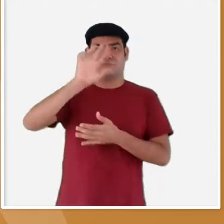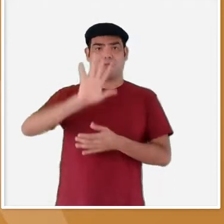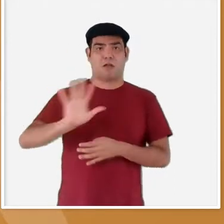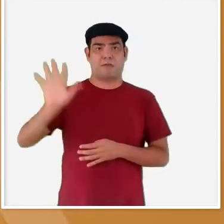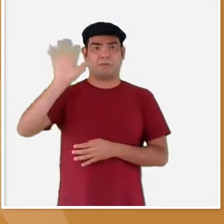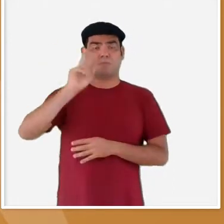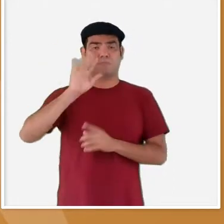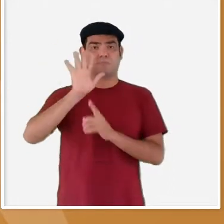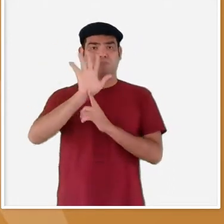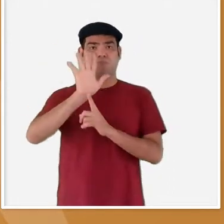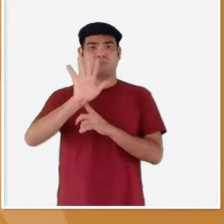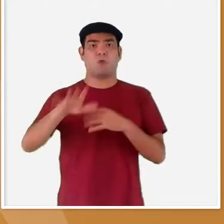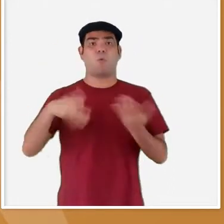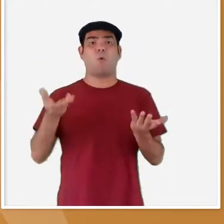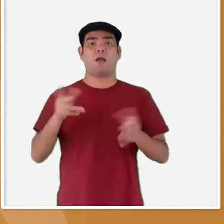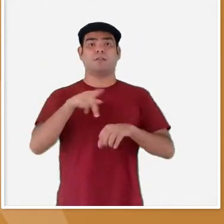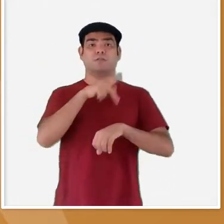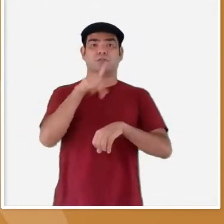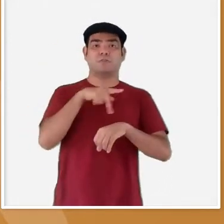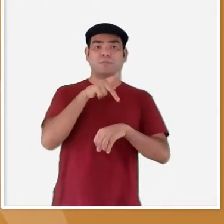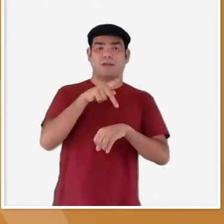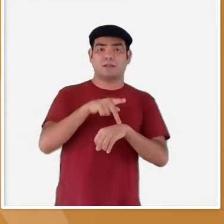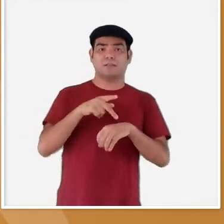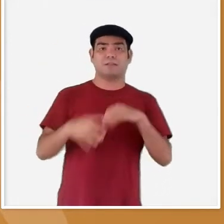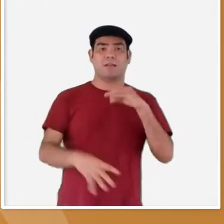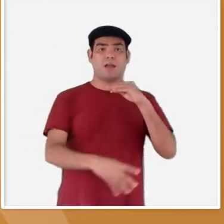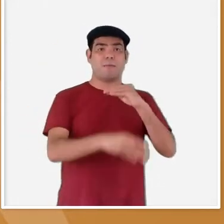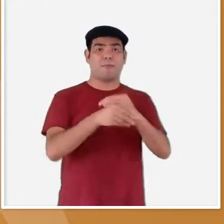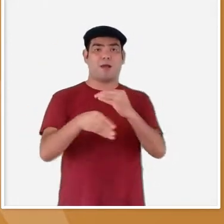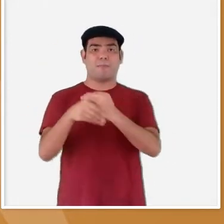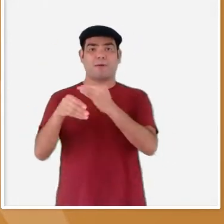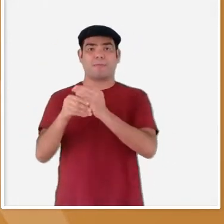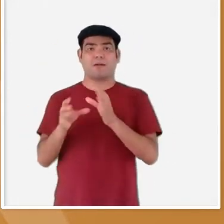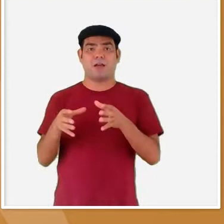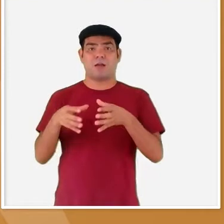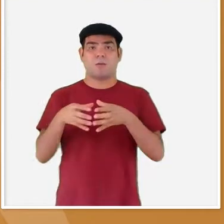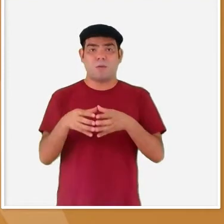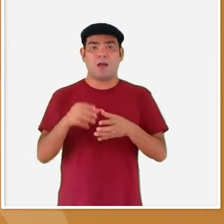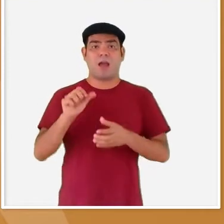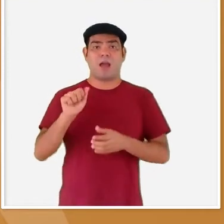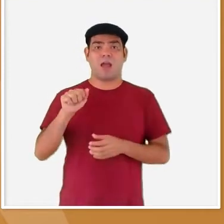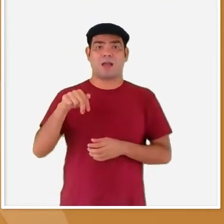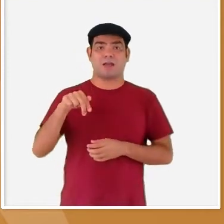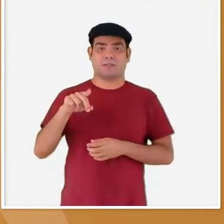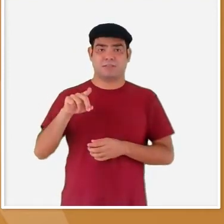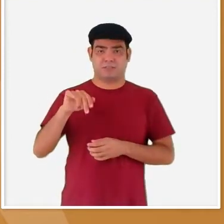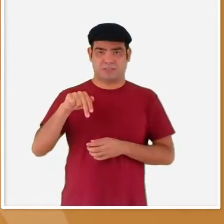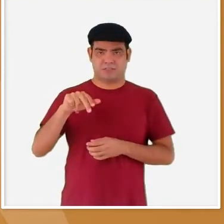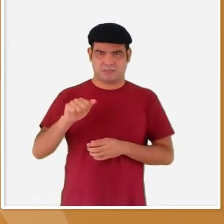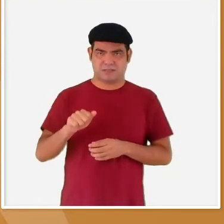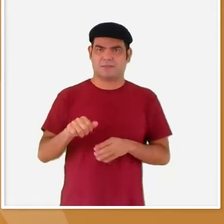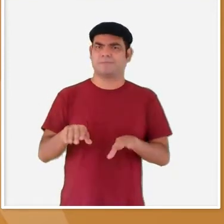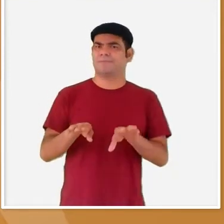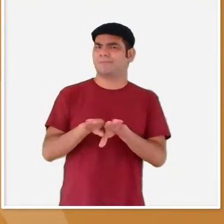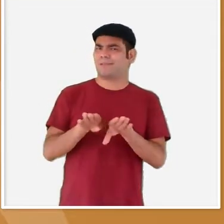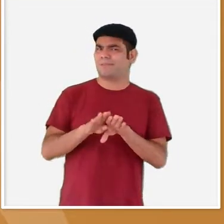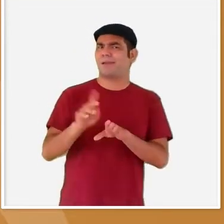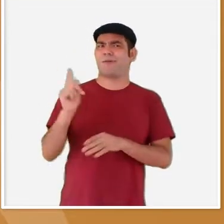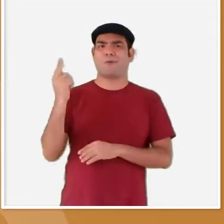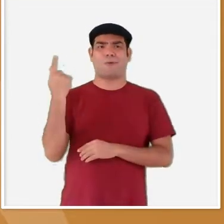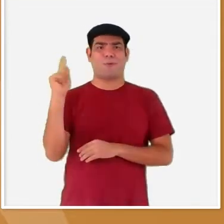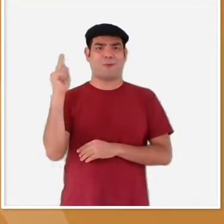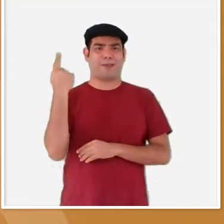quais são os países que fazem parte da América Andina. E também nós vimos as Guianas. Vocês lembram das Guianas? Pois